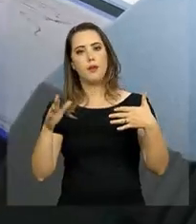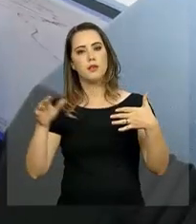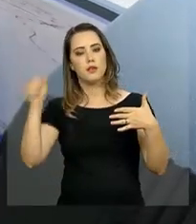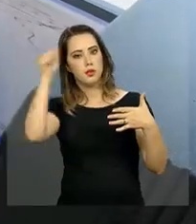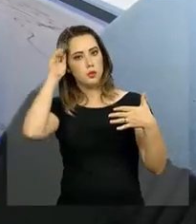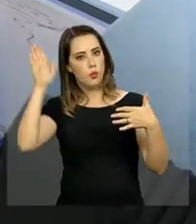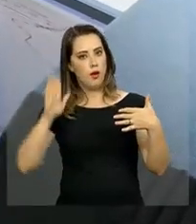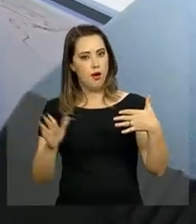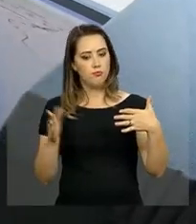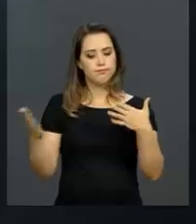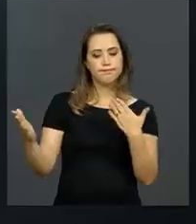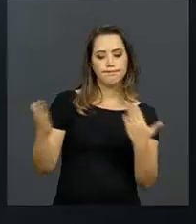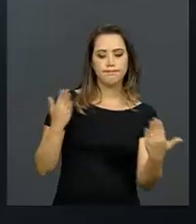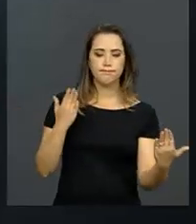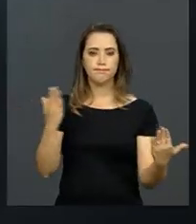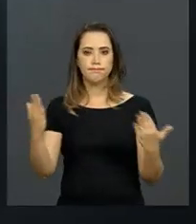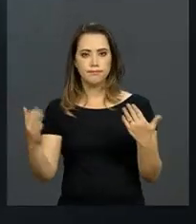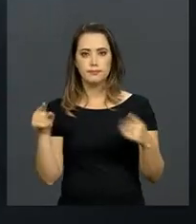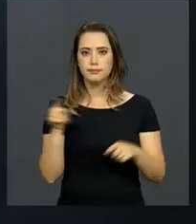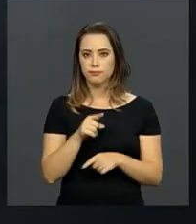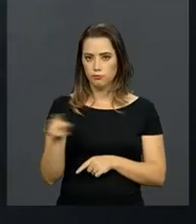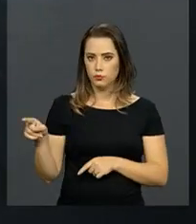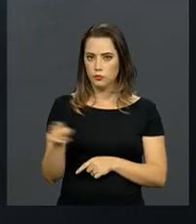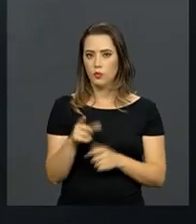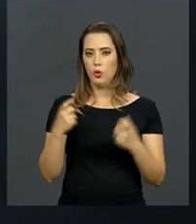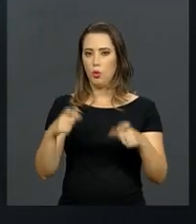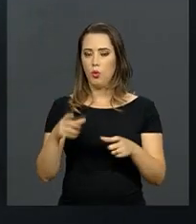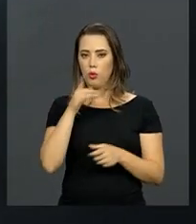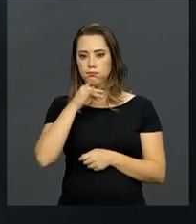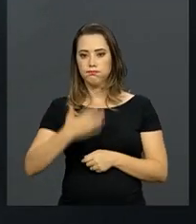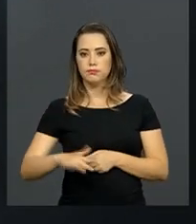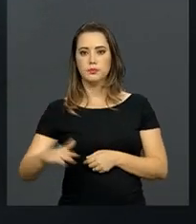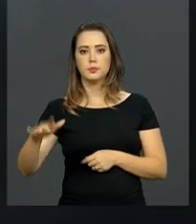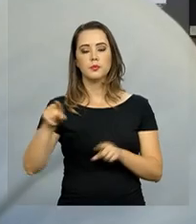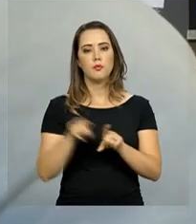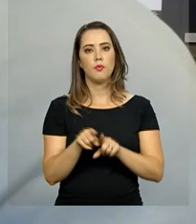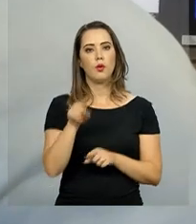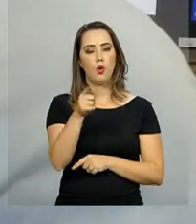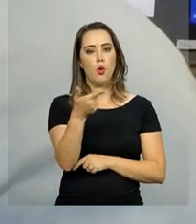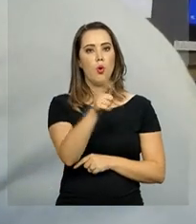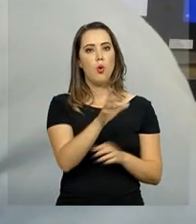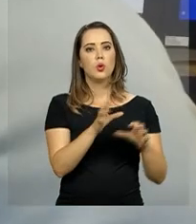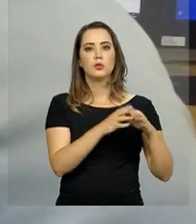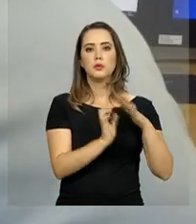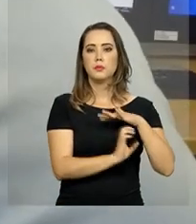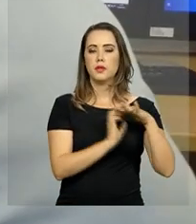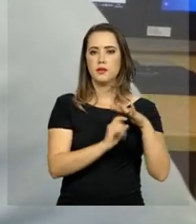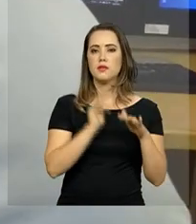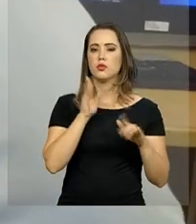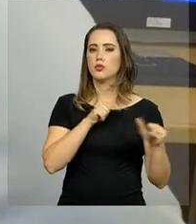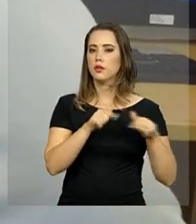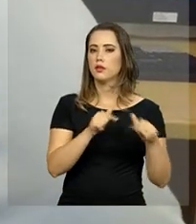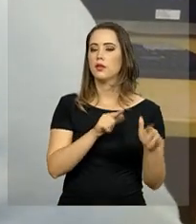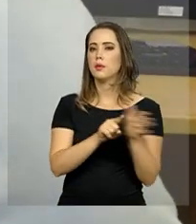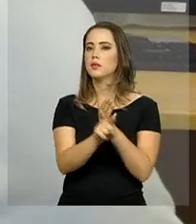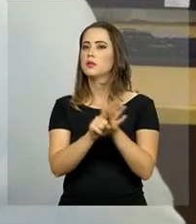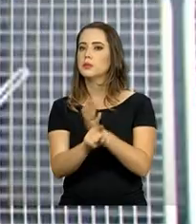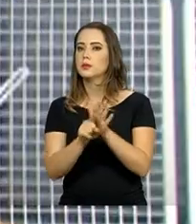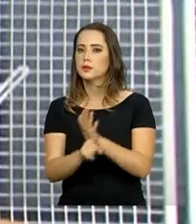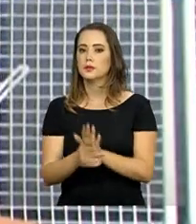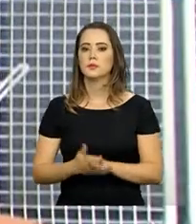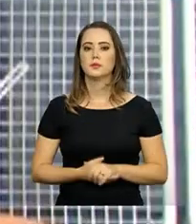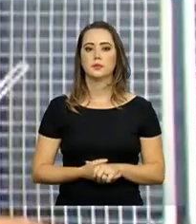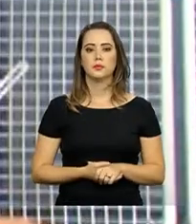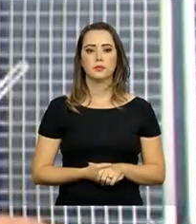ao Ministério de Minas e Energia, também participou do acordo de gestão do Vital de Oliveira e já está trabalhando em pesquisas com o navio.